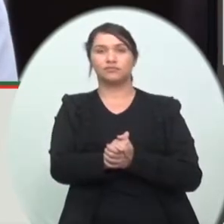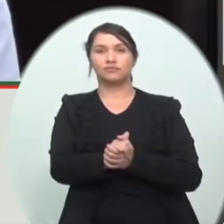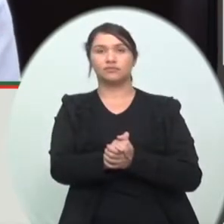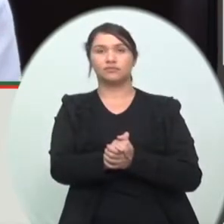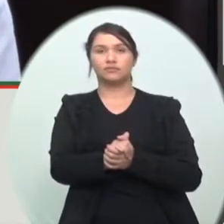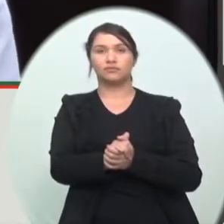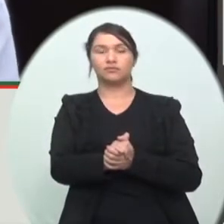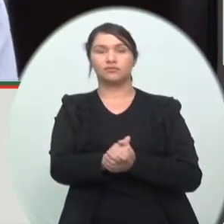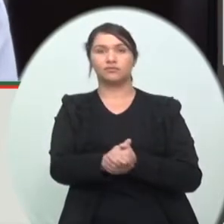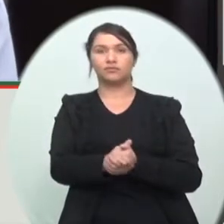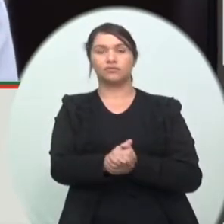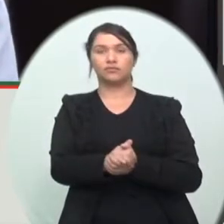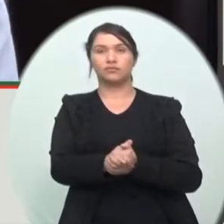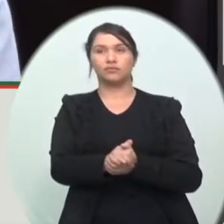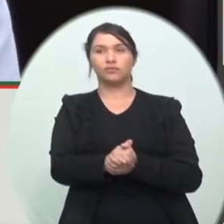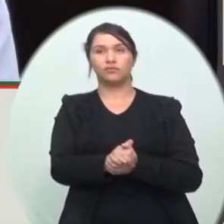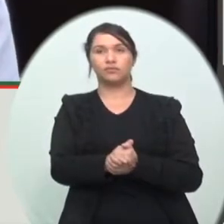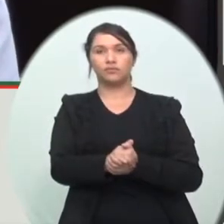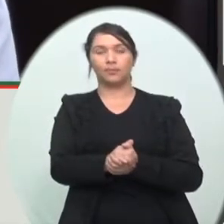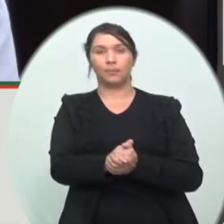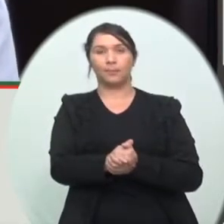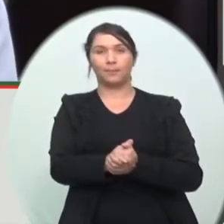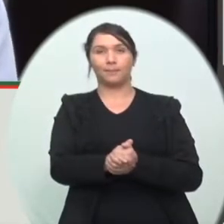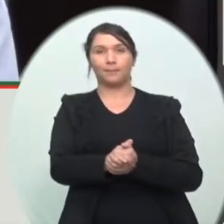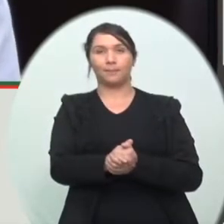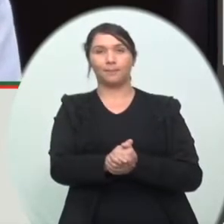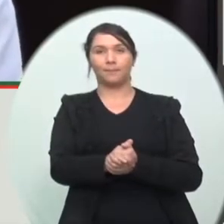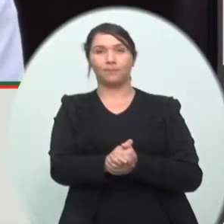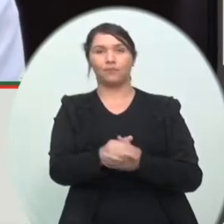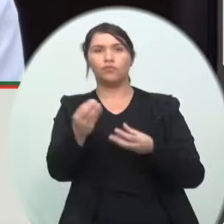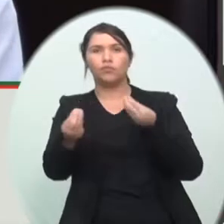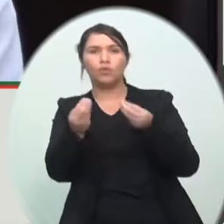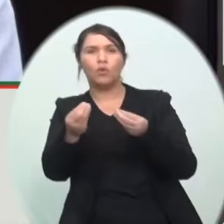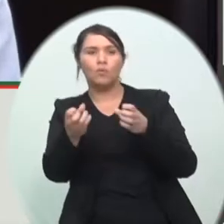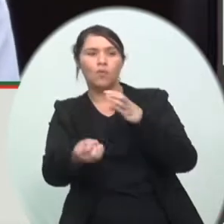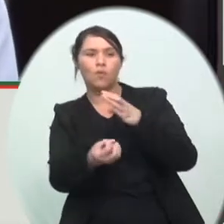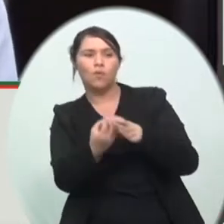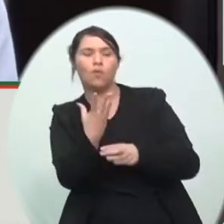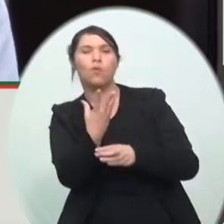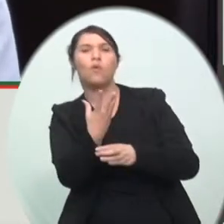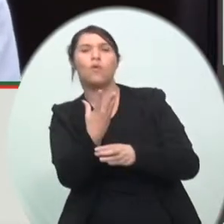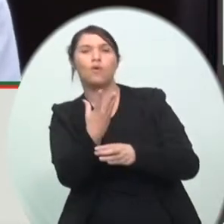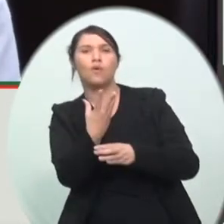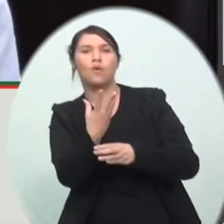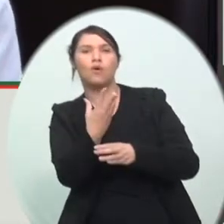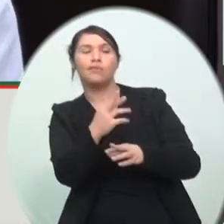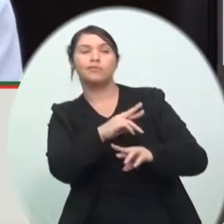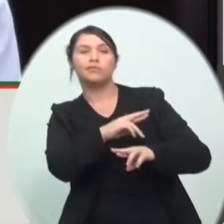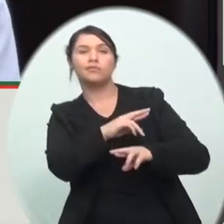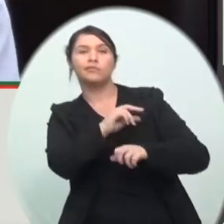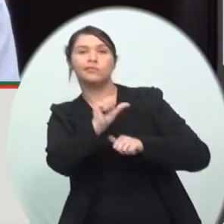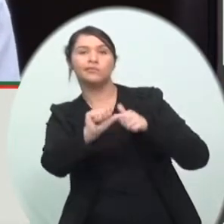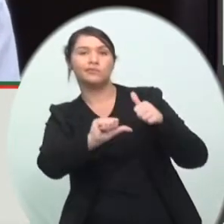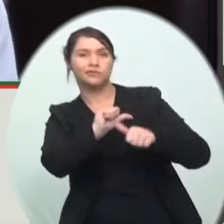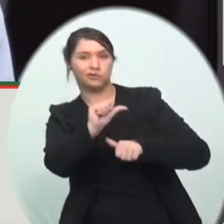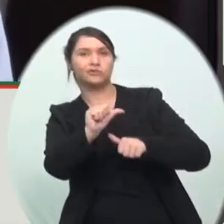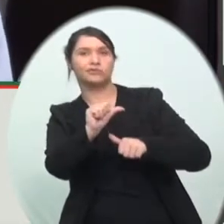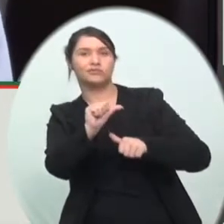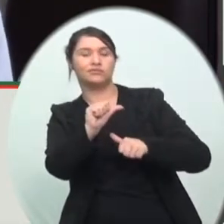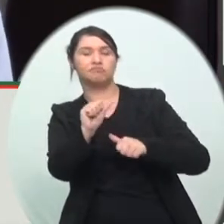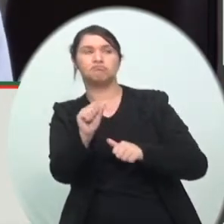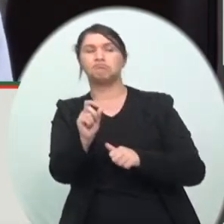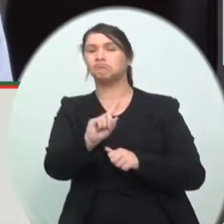Então, o jeito das coisas estão, o jeito de fazer as coisas está mudando. Não que o jeito de narrar jogos